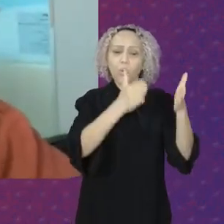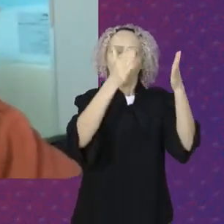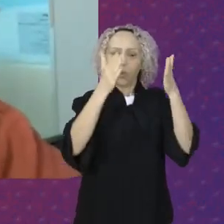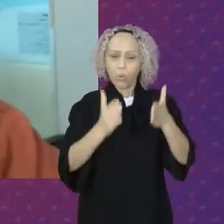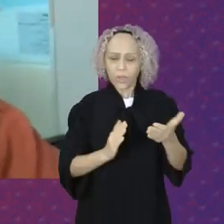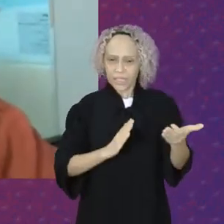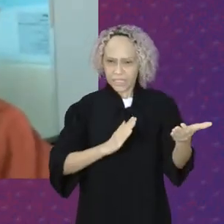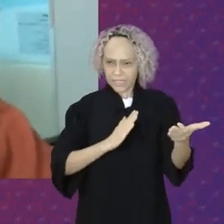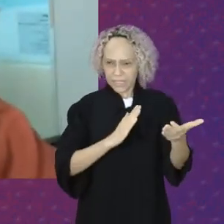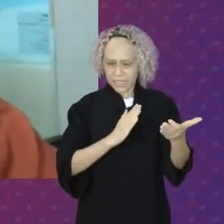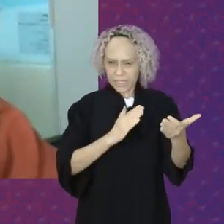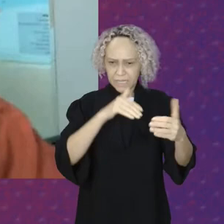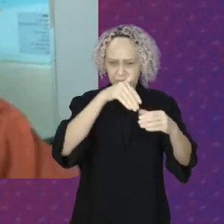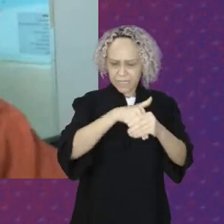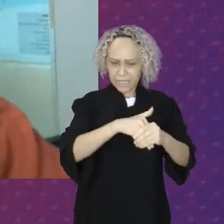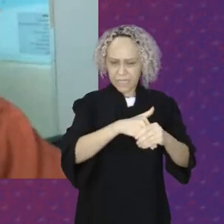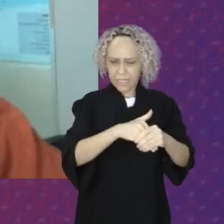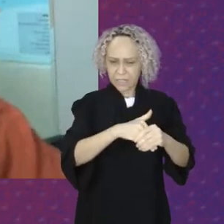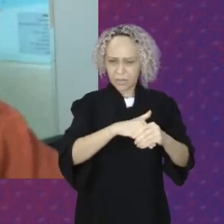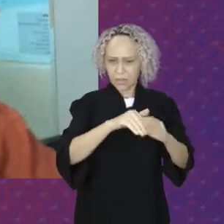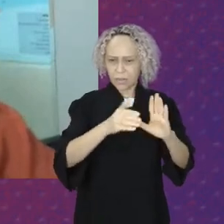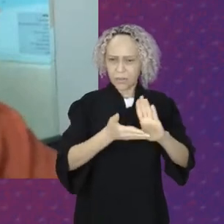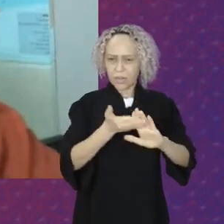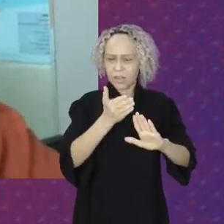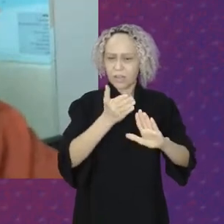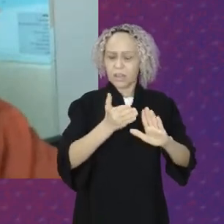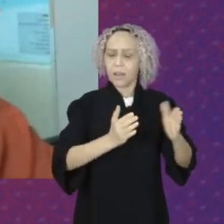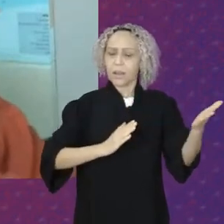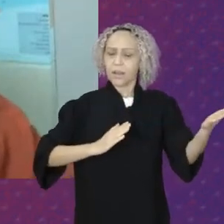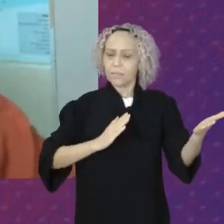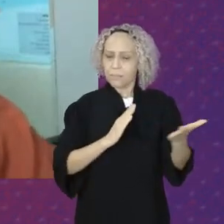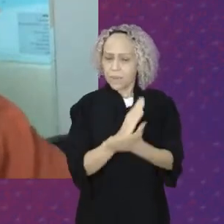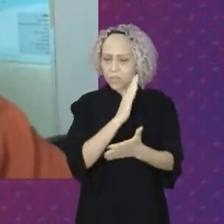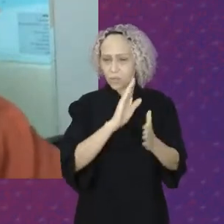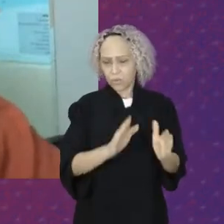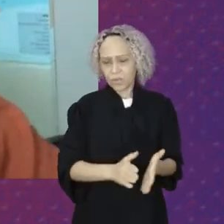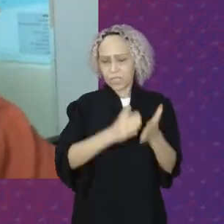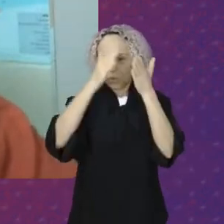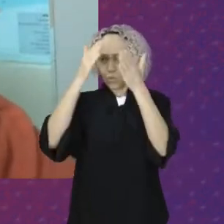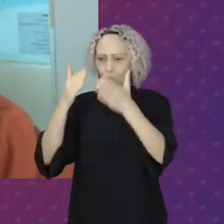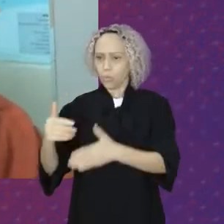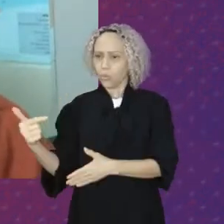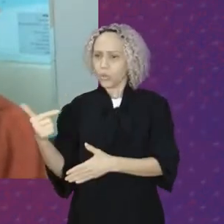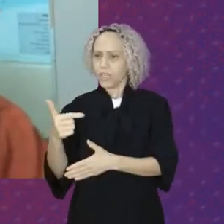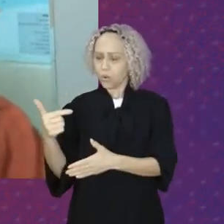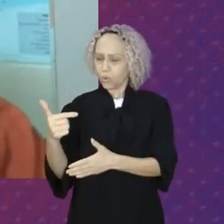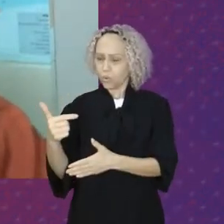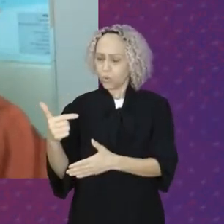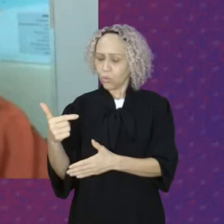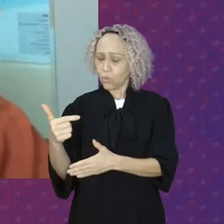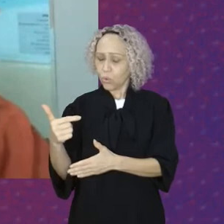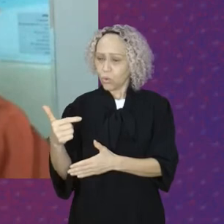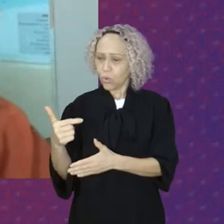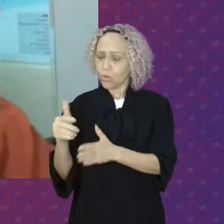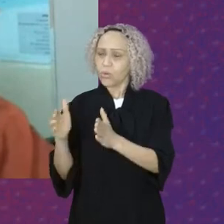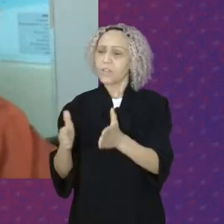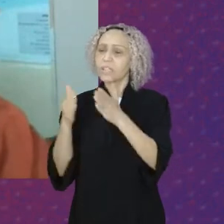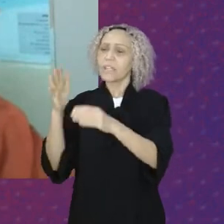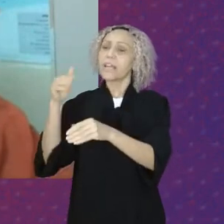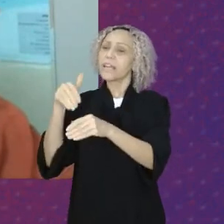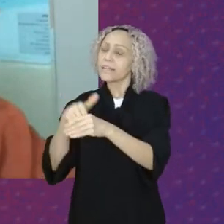imediatamente, eu continuei trabalhando, então eu não parei. Eu posso dizer para vocês que eu não parei. Um dia eu quero